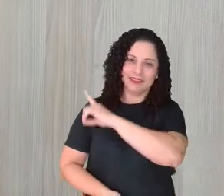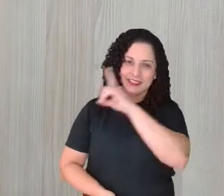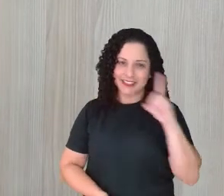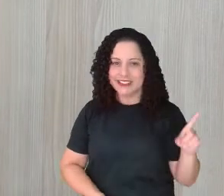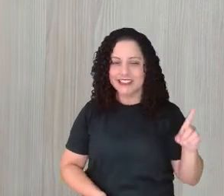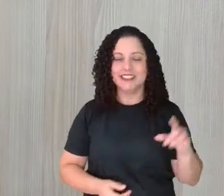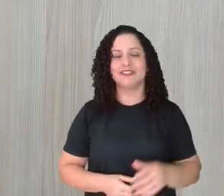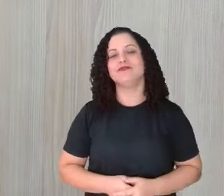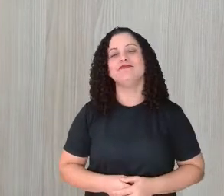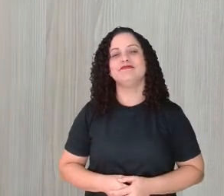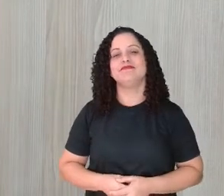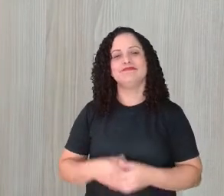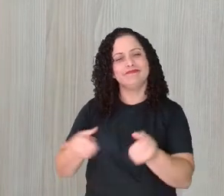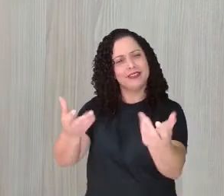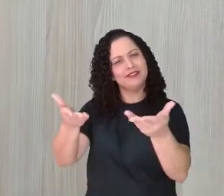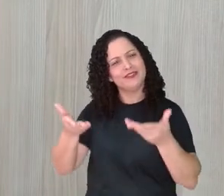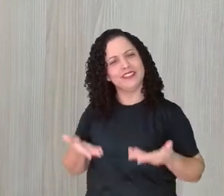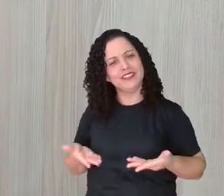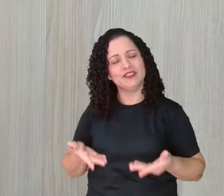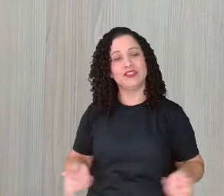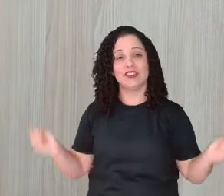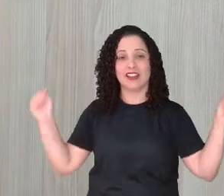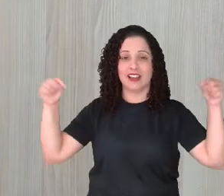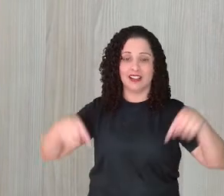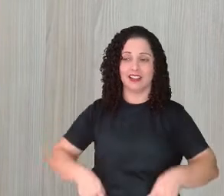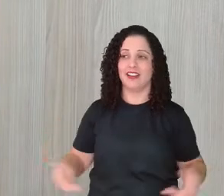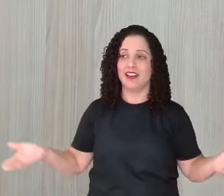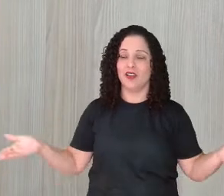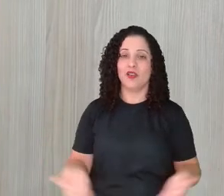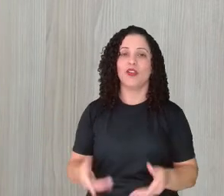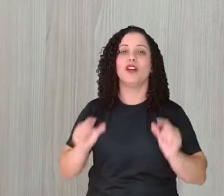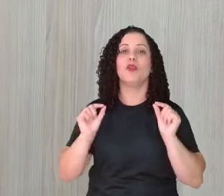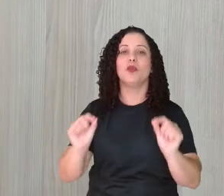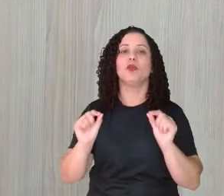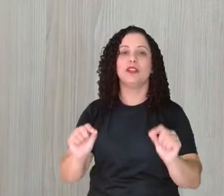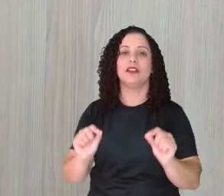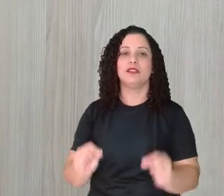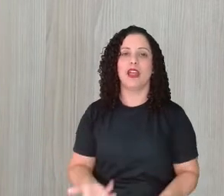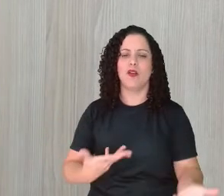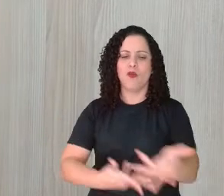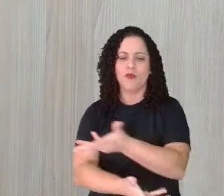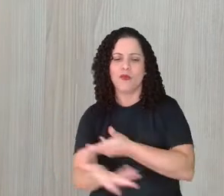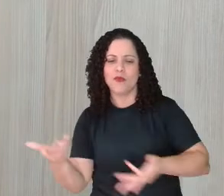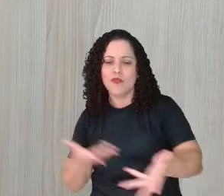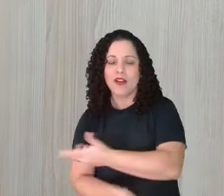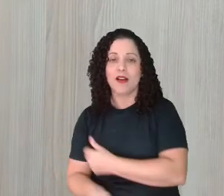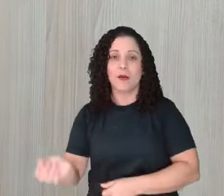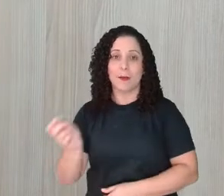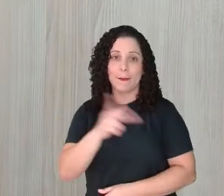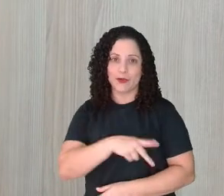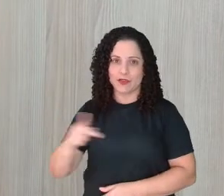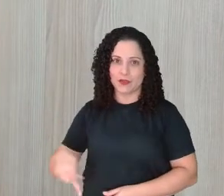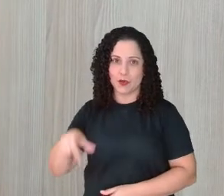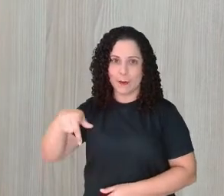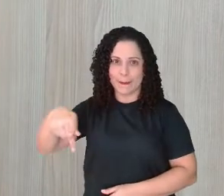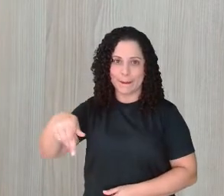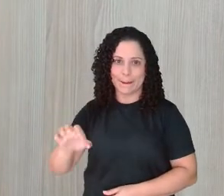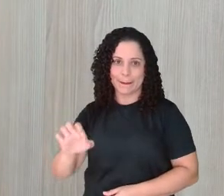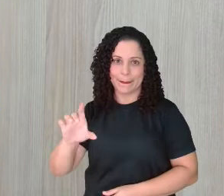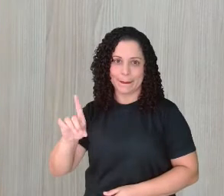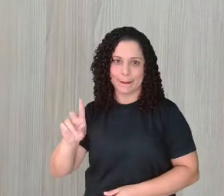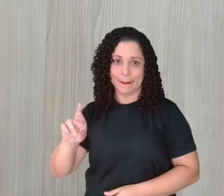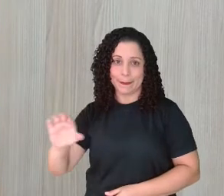Mas sejam muito bem-vindos. Estou aqui para passar para Pedro todas as questões que vocês